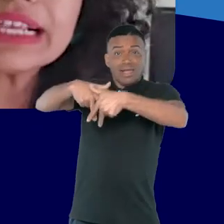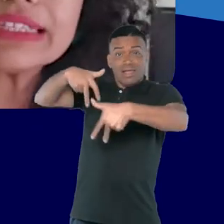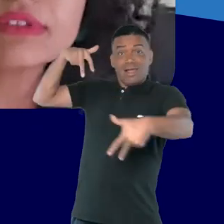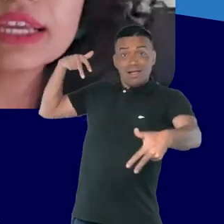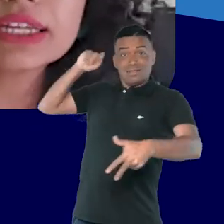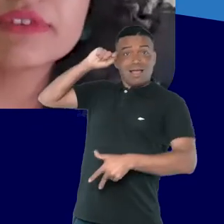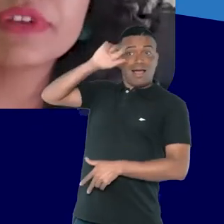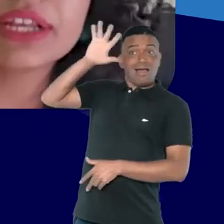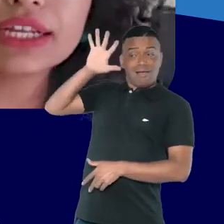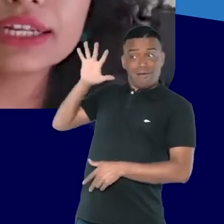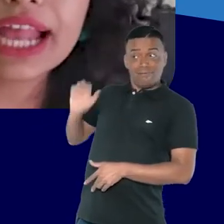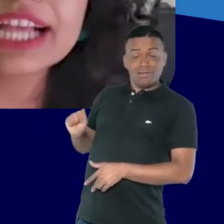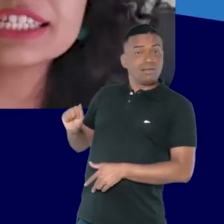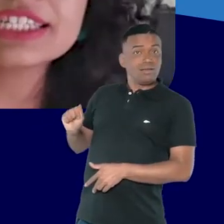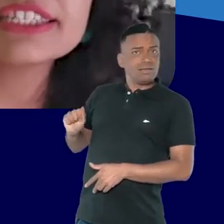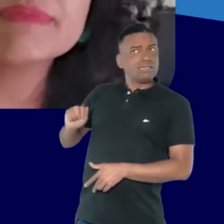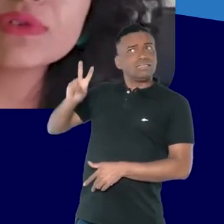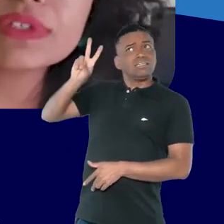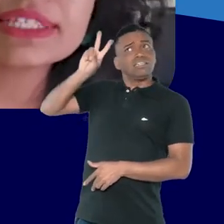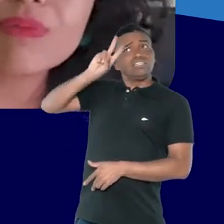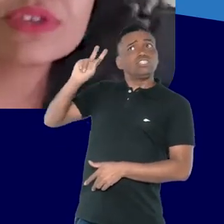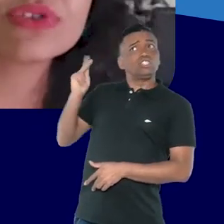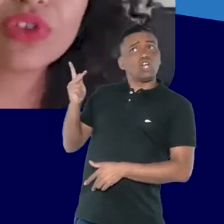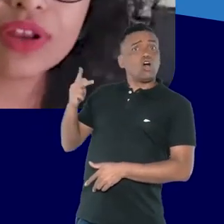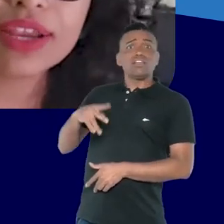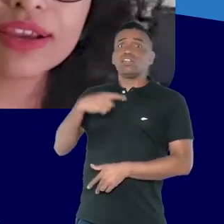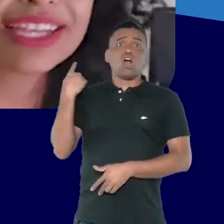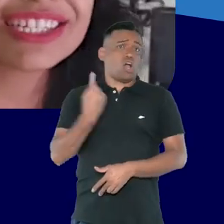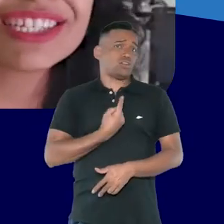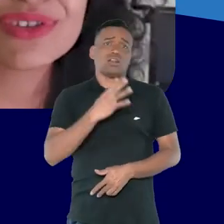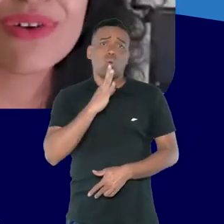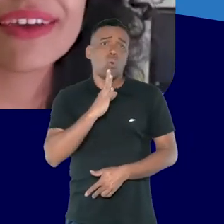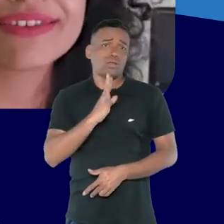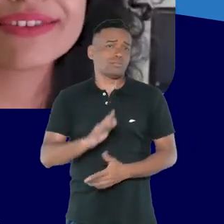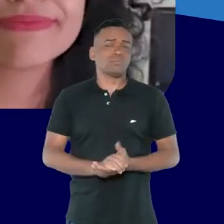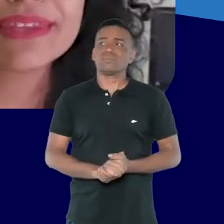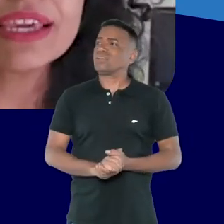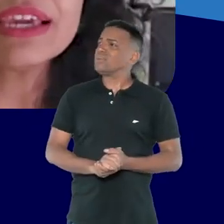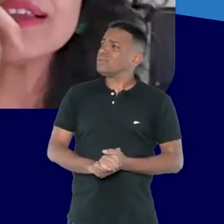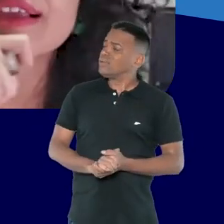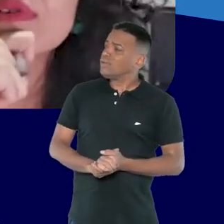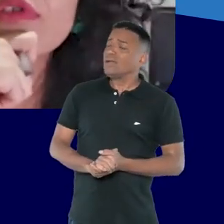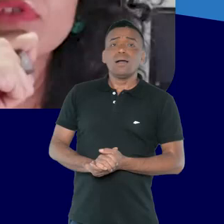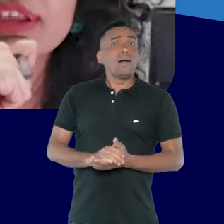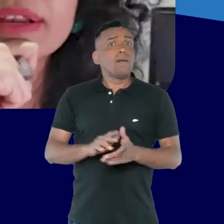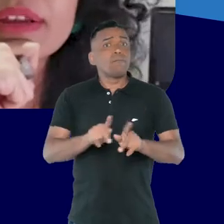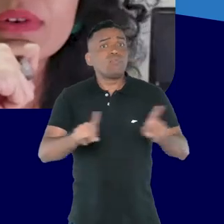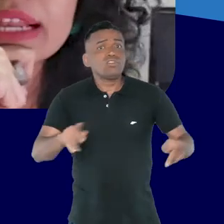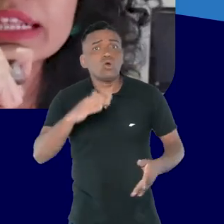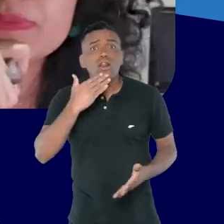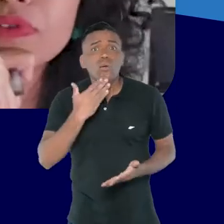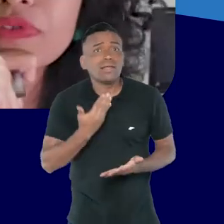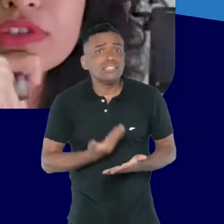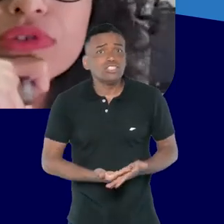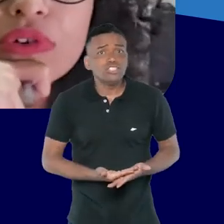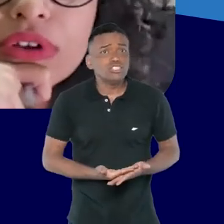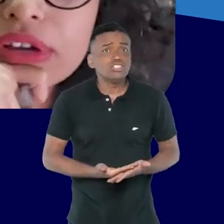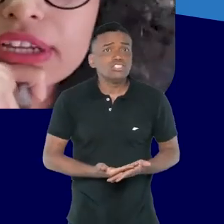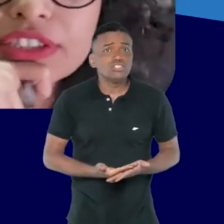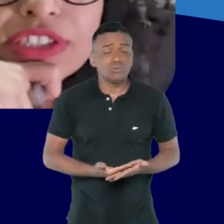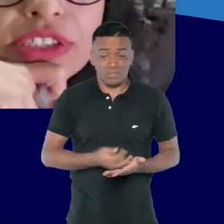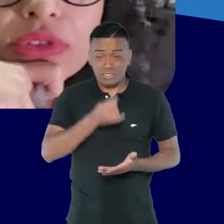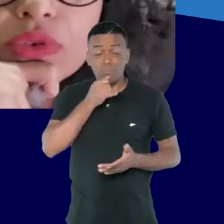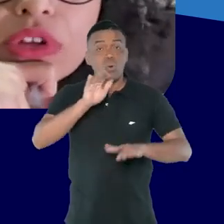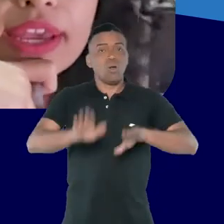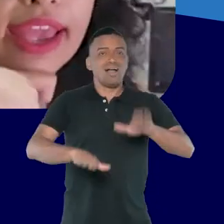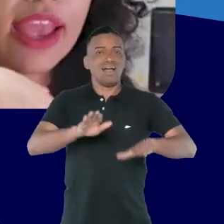pensa em valorização da herança africana, é a gente esmiuçar uma história que a gente desconhece. Então, eu fui trabalhando com ele, professora,